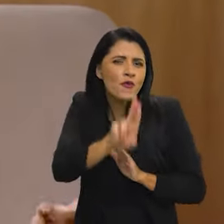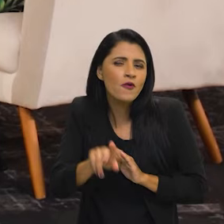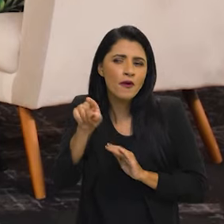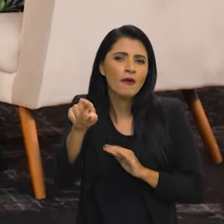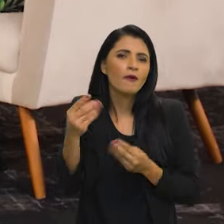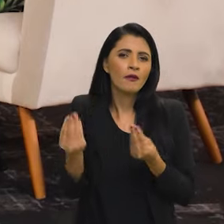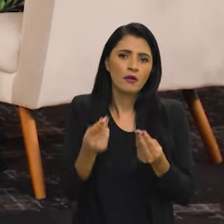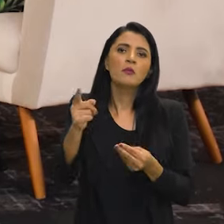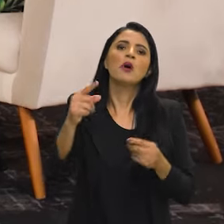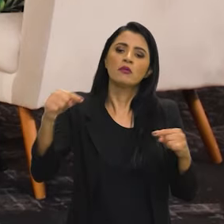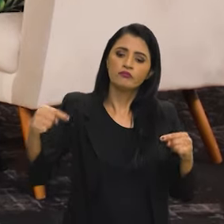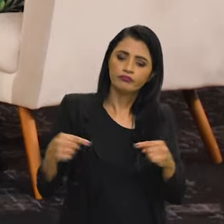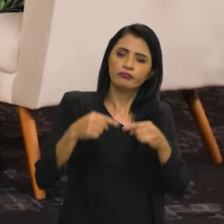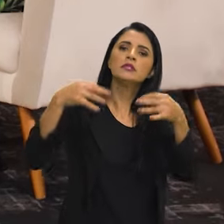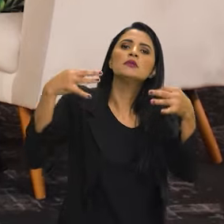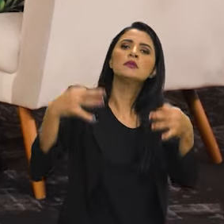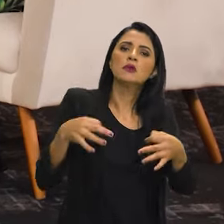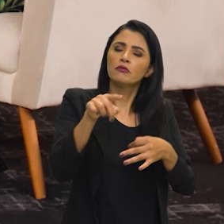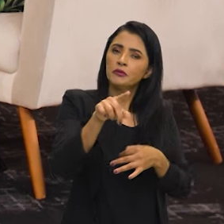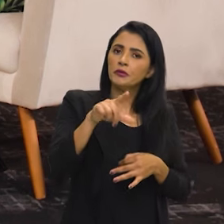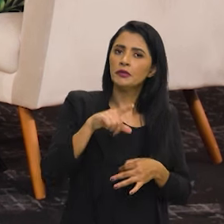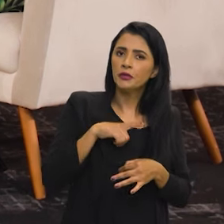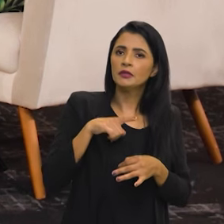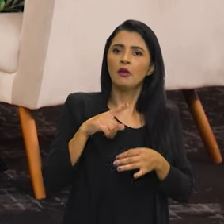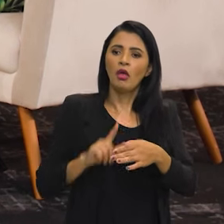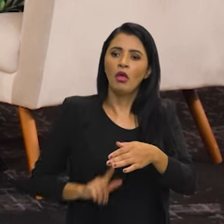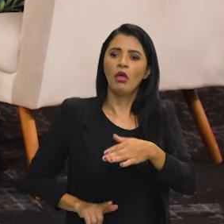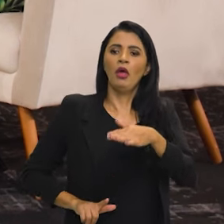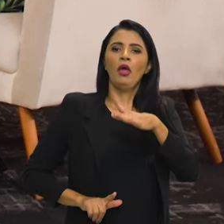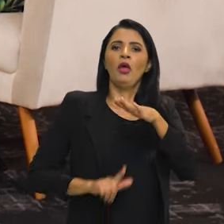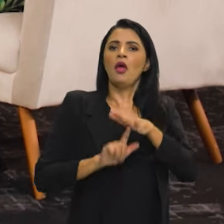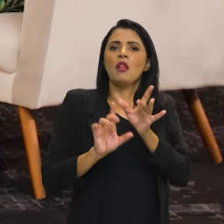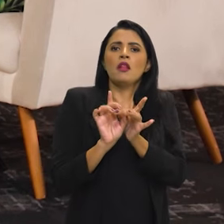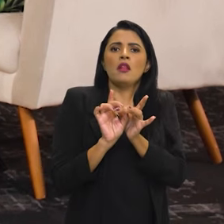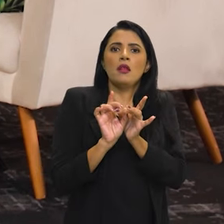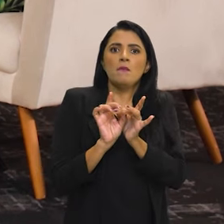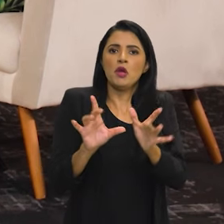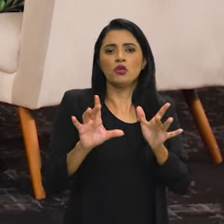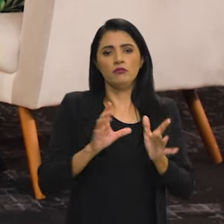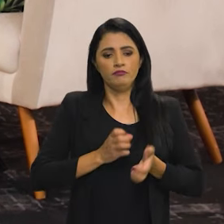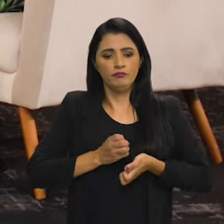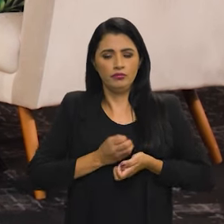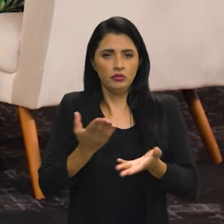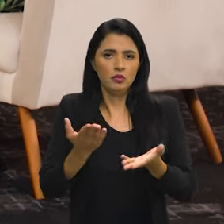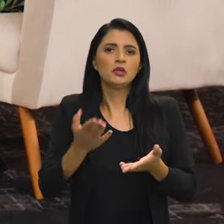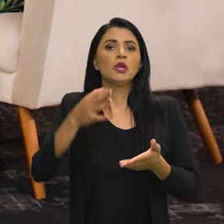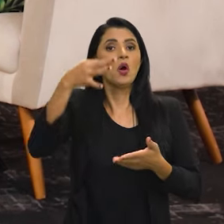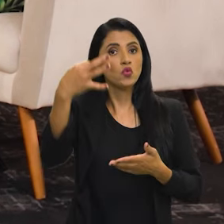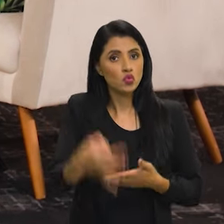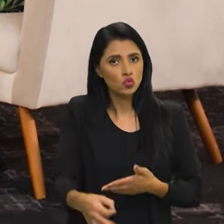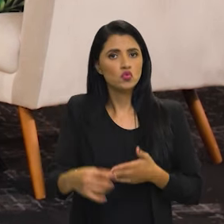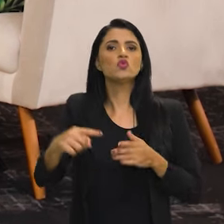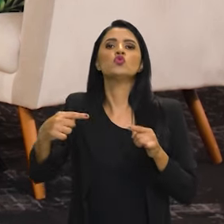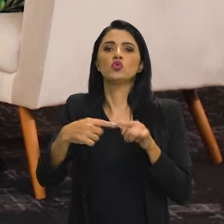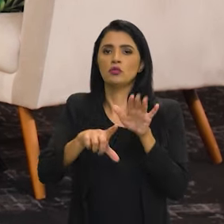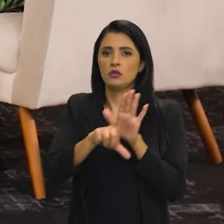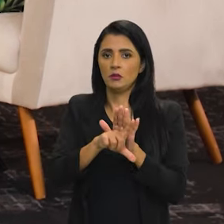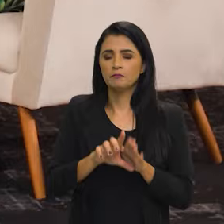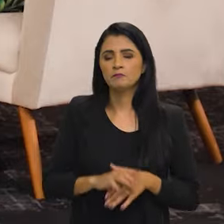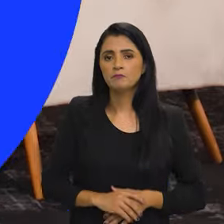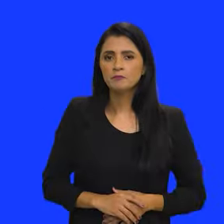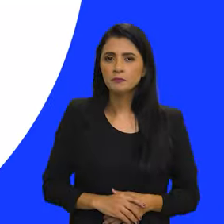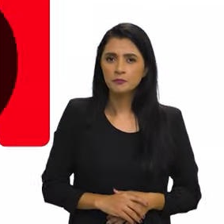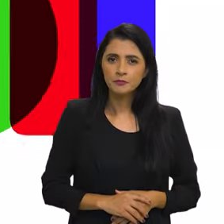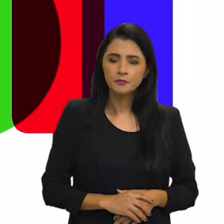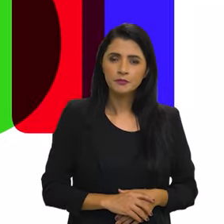aplicada, para que ela tenha proporcionalidade, para que você não limite mais a liberdade de expressão, que você aplique justamente na